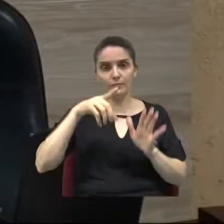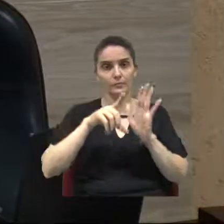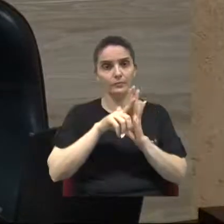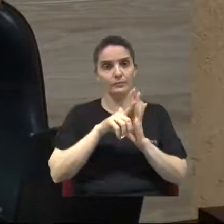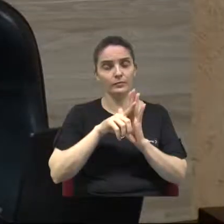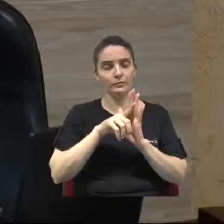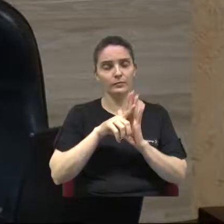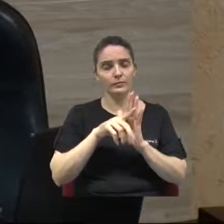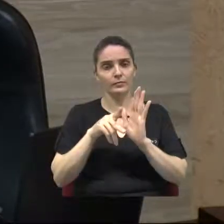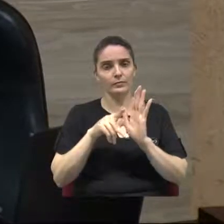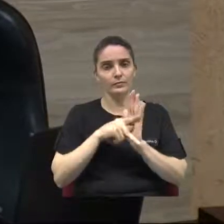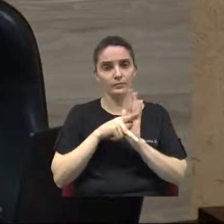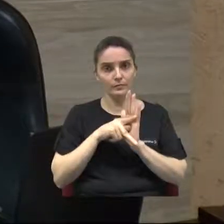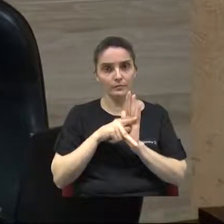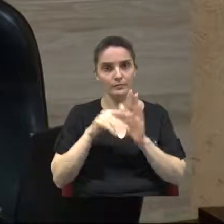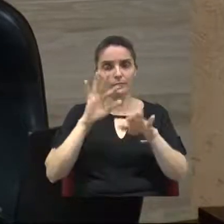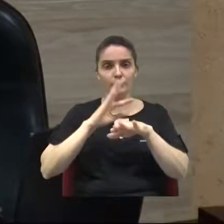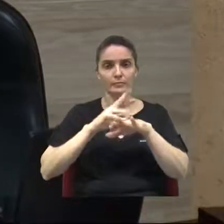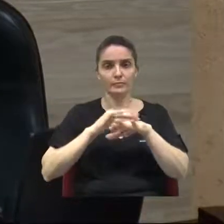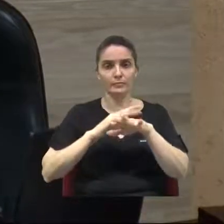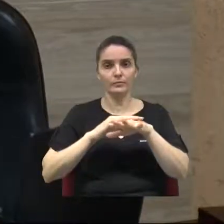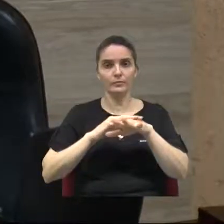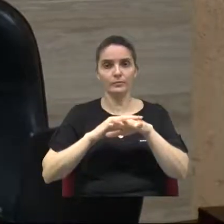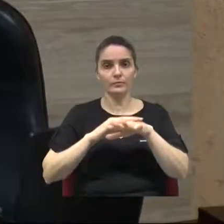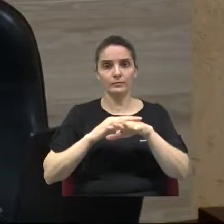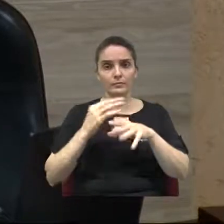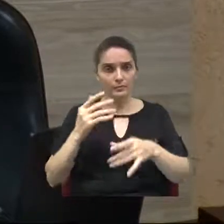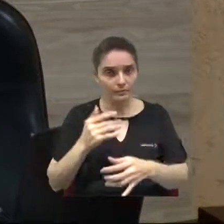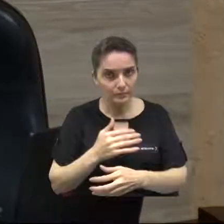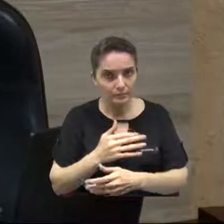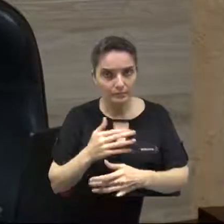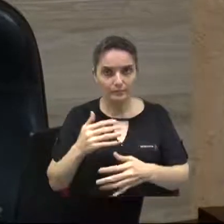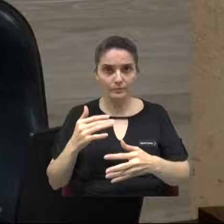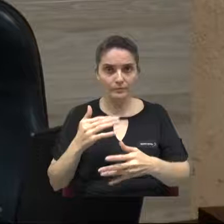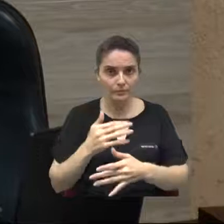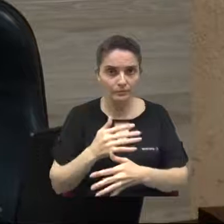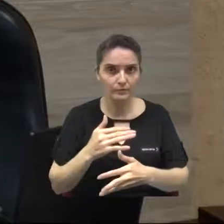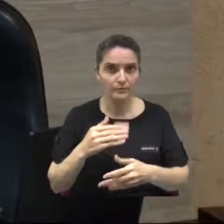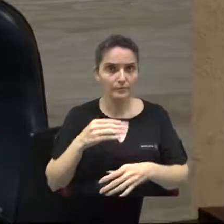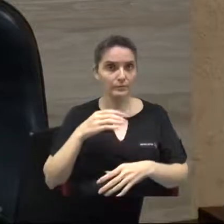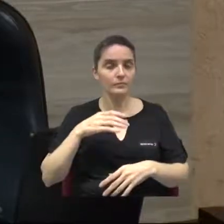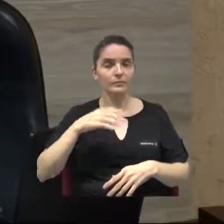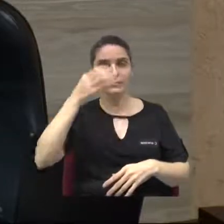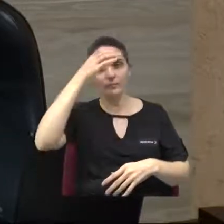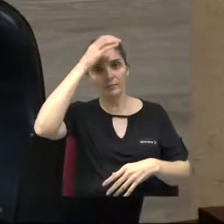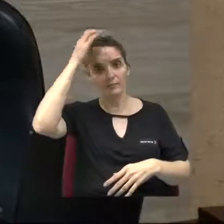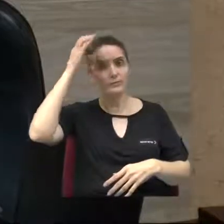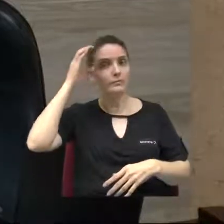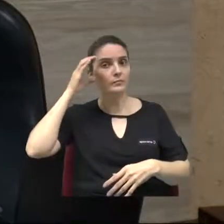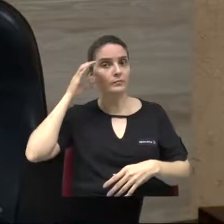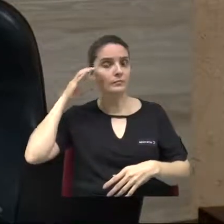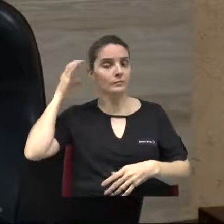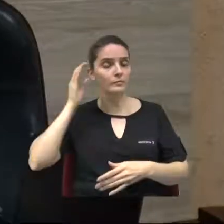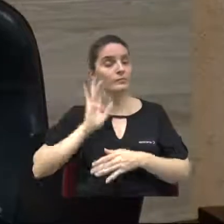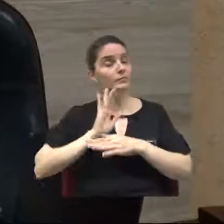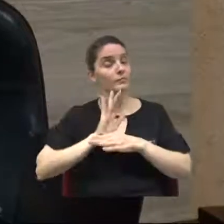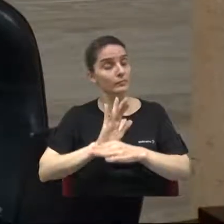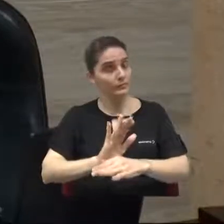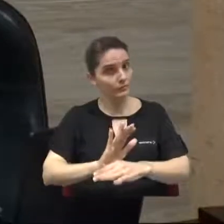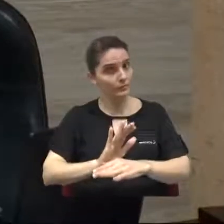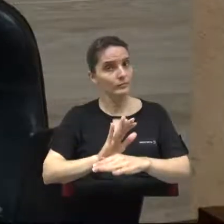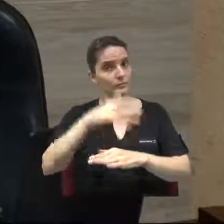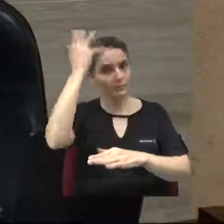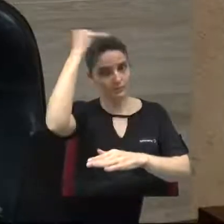primeiro projeto nessa casa, que a vereadora Carolina ainda me ajudou muito na época,